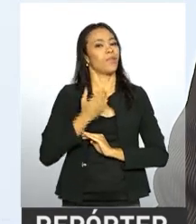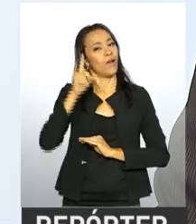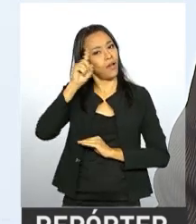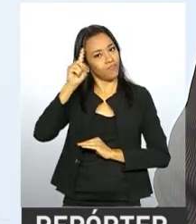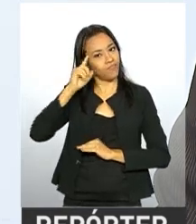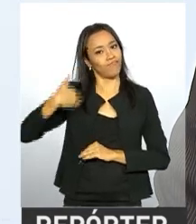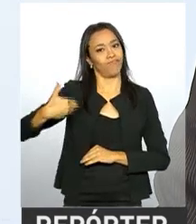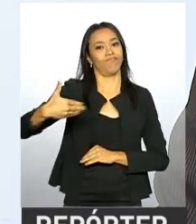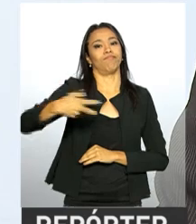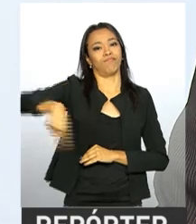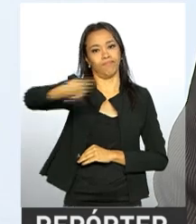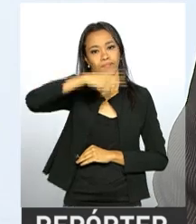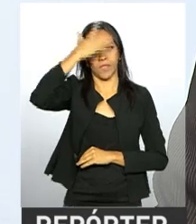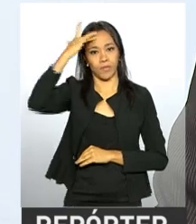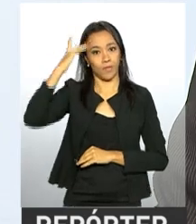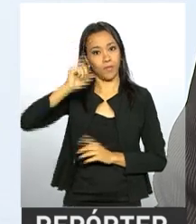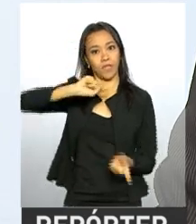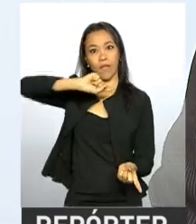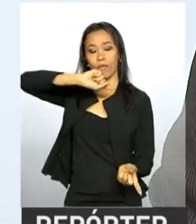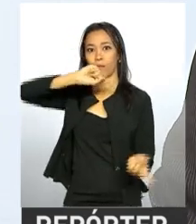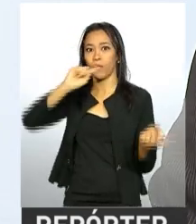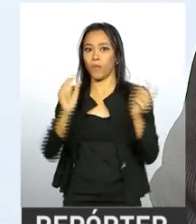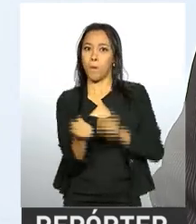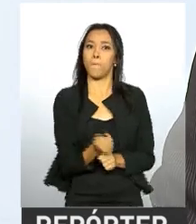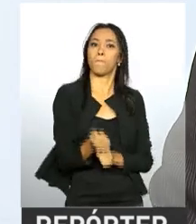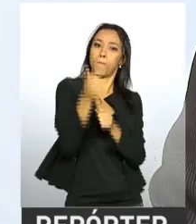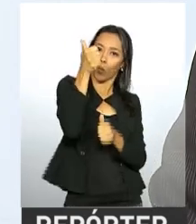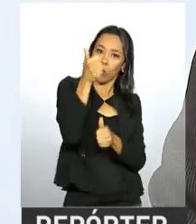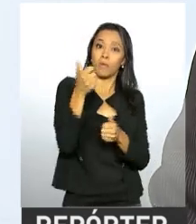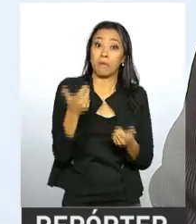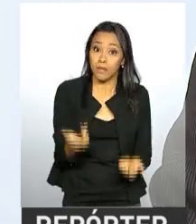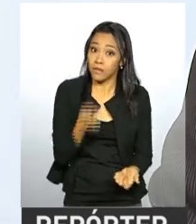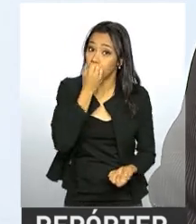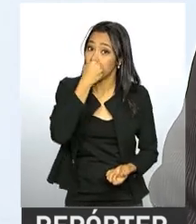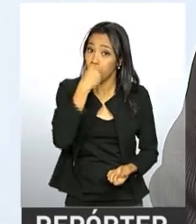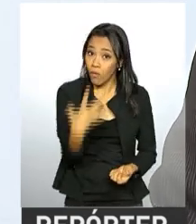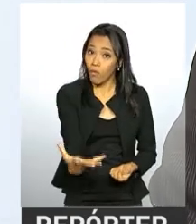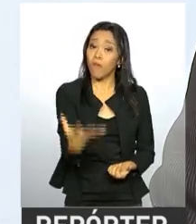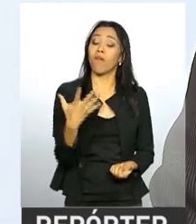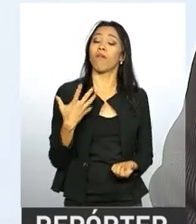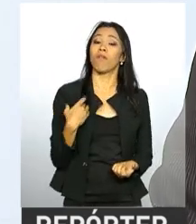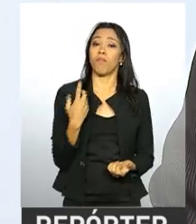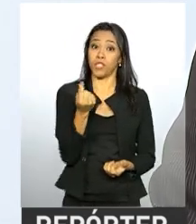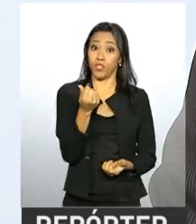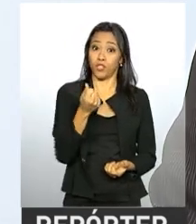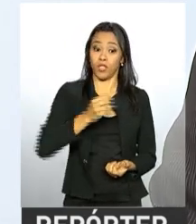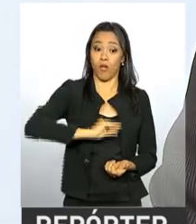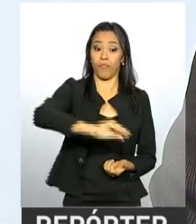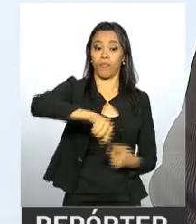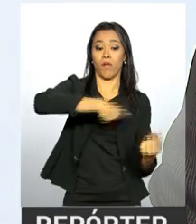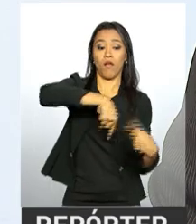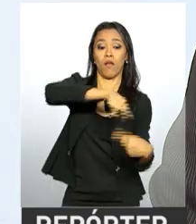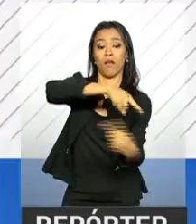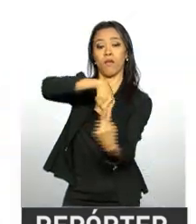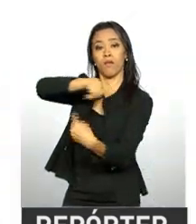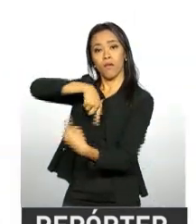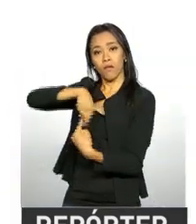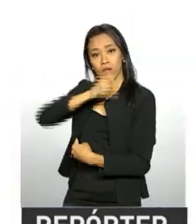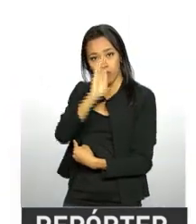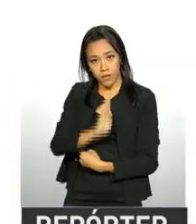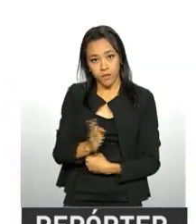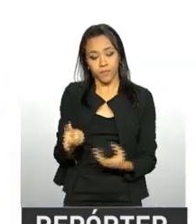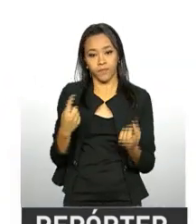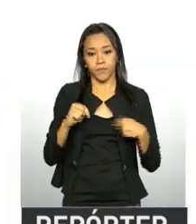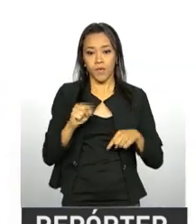pessoas n e na virada do ano aí não deixa de ser um bom recurso aí para injetar na economia do país nesse momento o